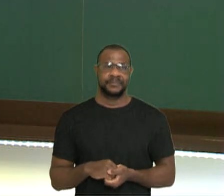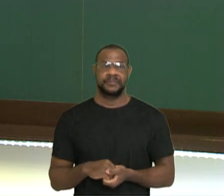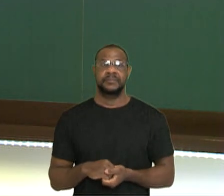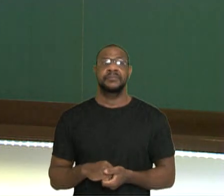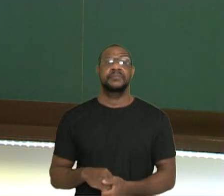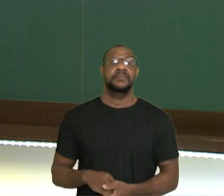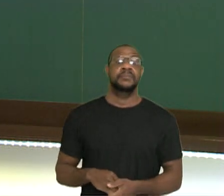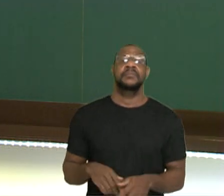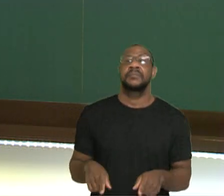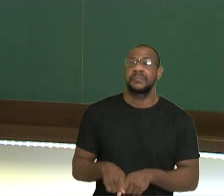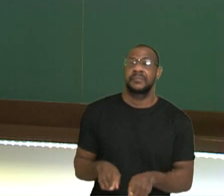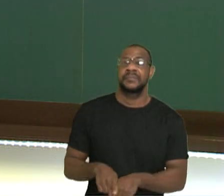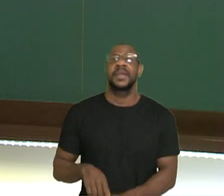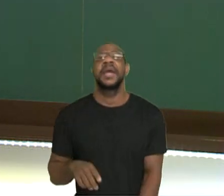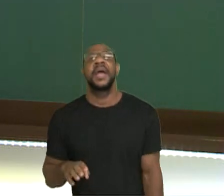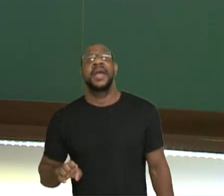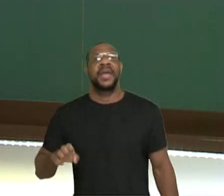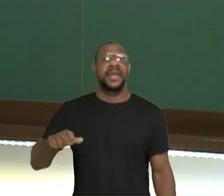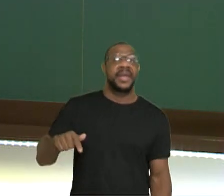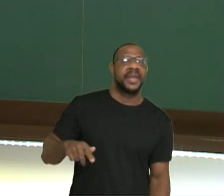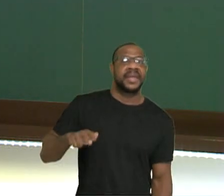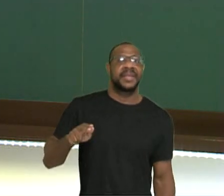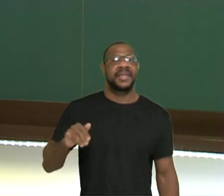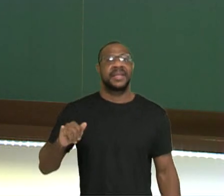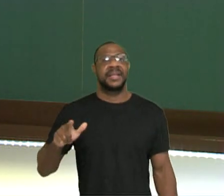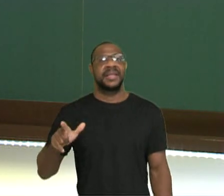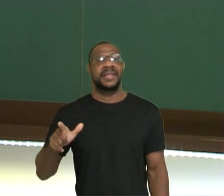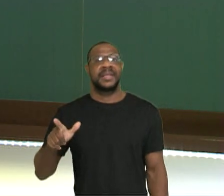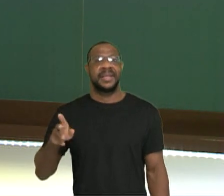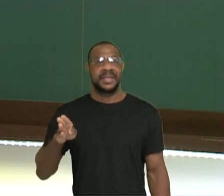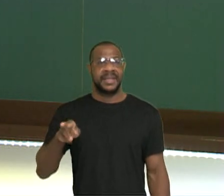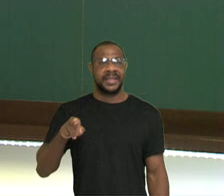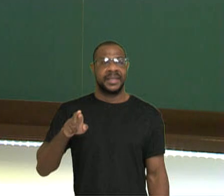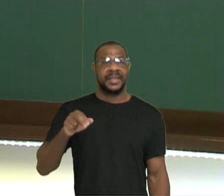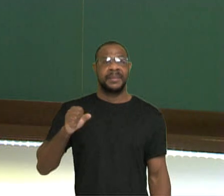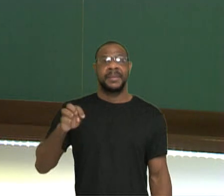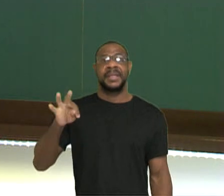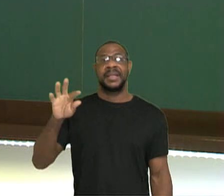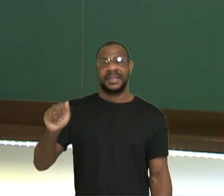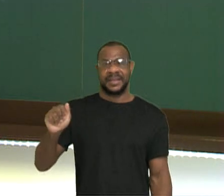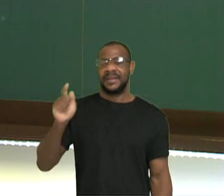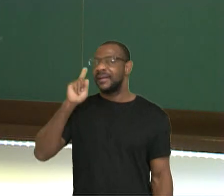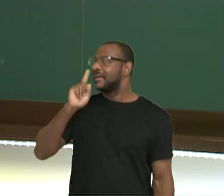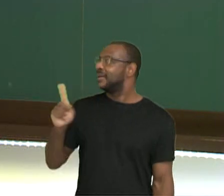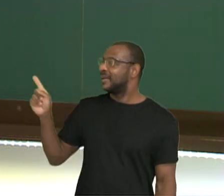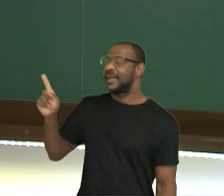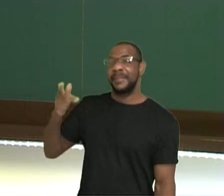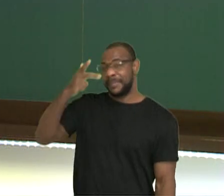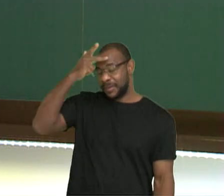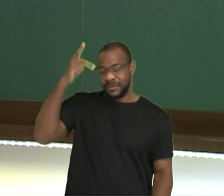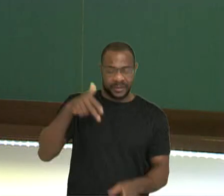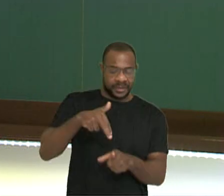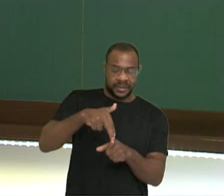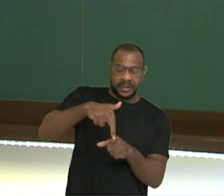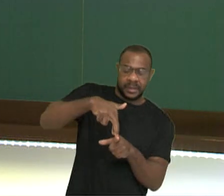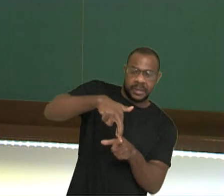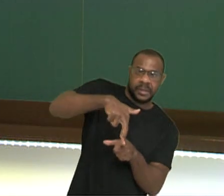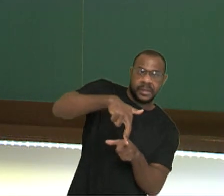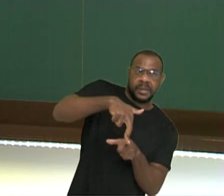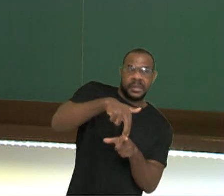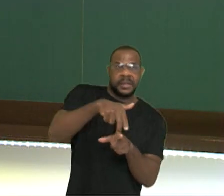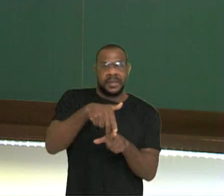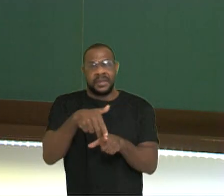Outro, o equilibrista, né? Então, outra técnica do circo. Então, são pessoas que conseguem manter o equilíbrio